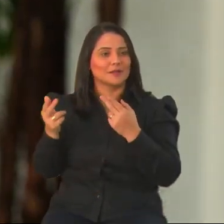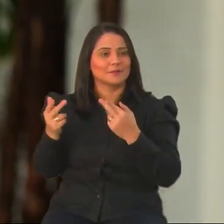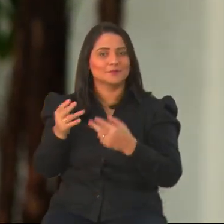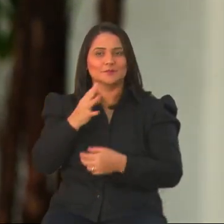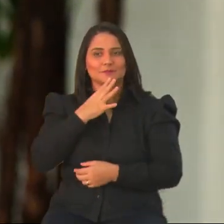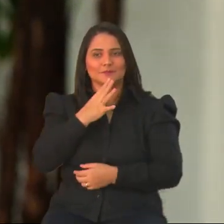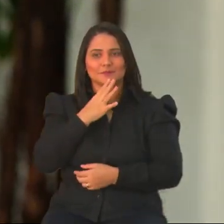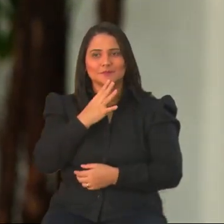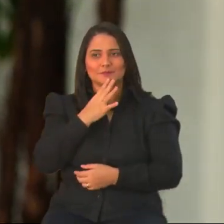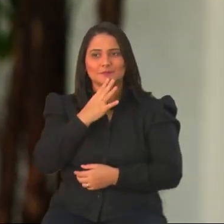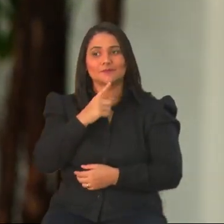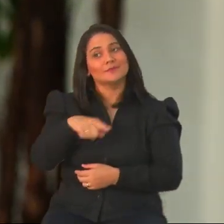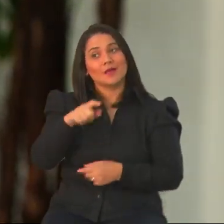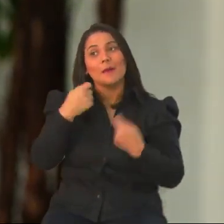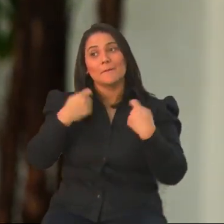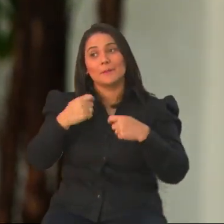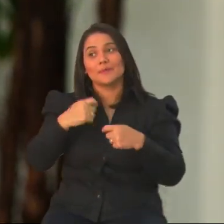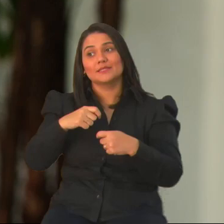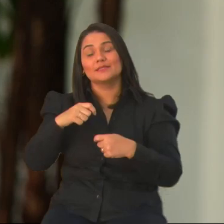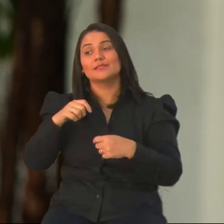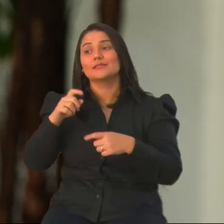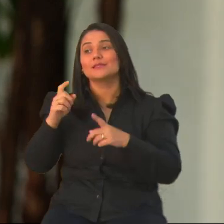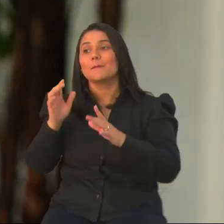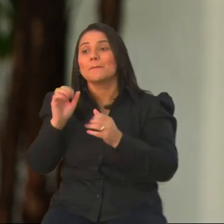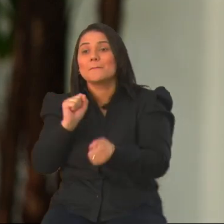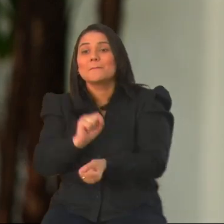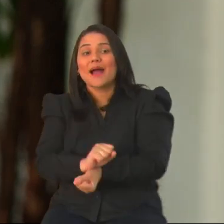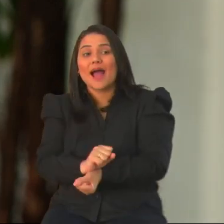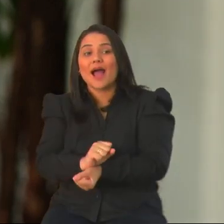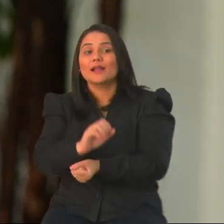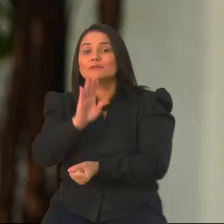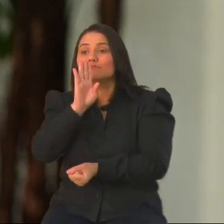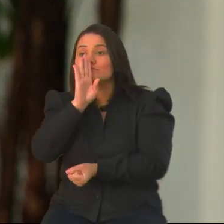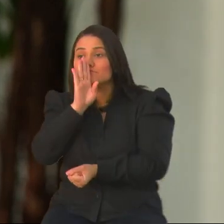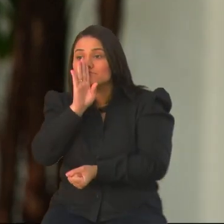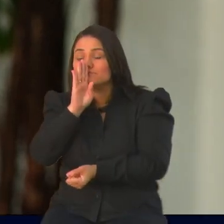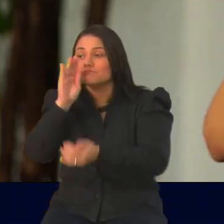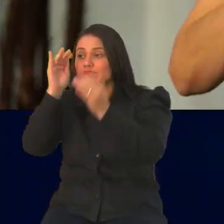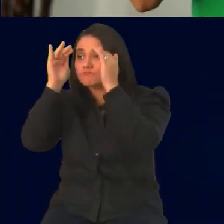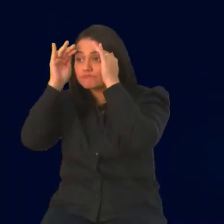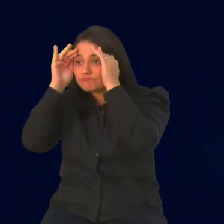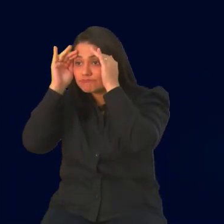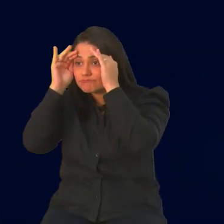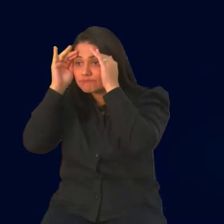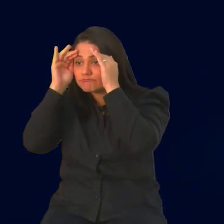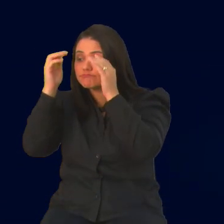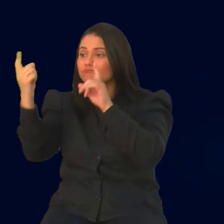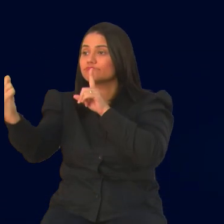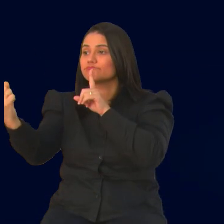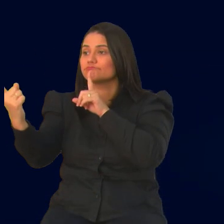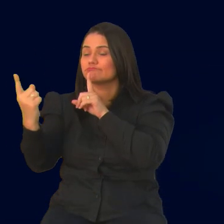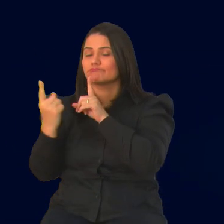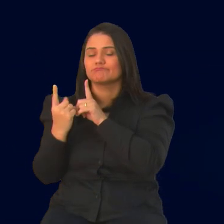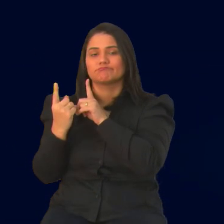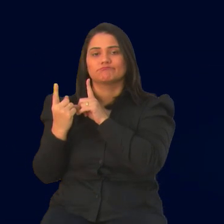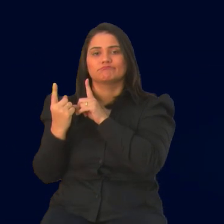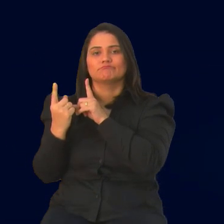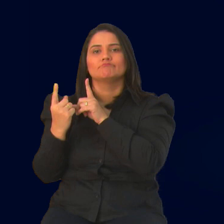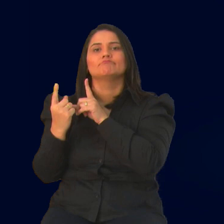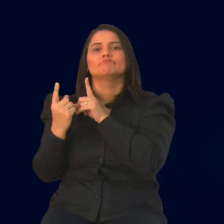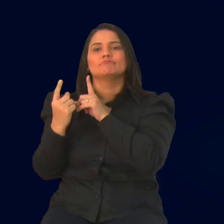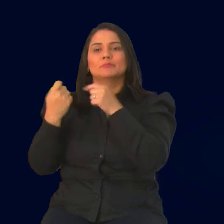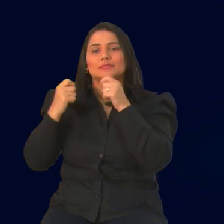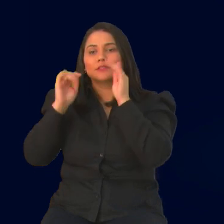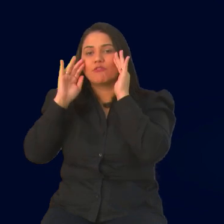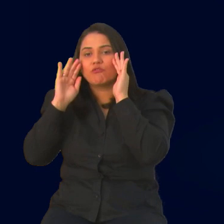Precisamos escutar mais. Escutar com o nosso copo vazio. Escutar com interesse,